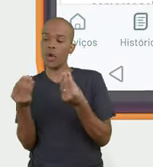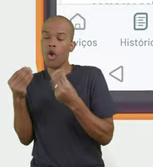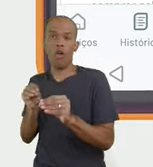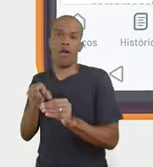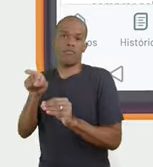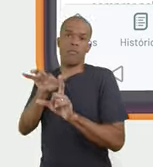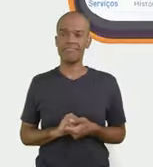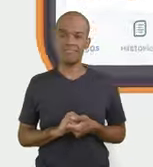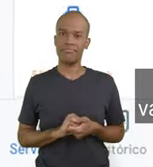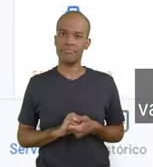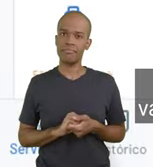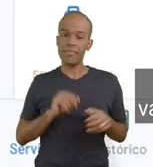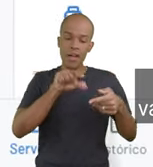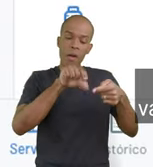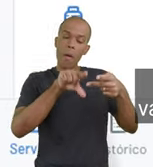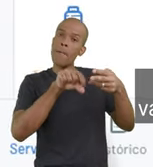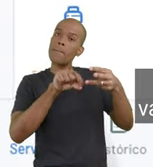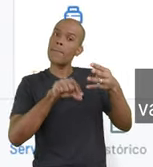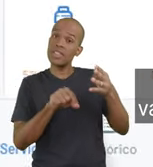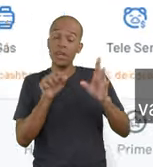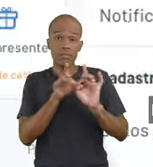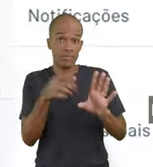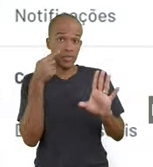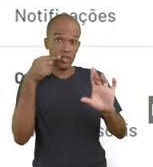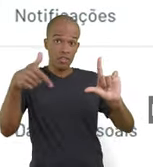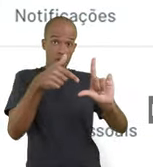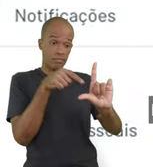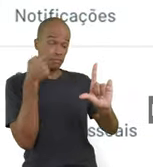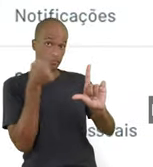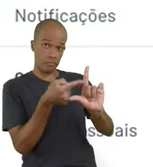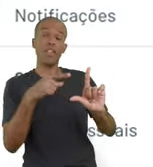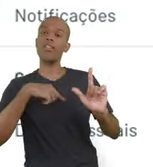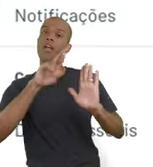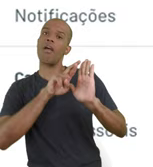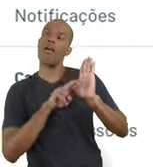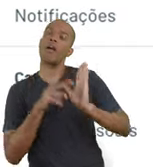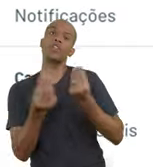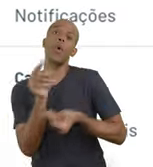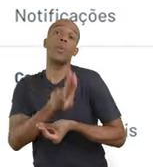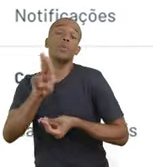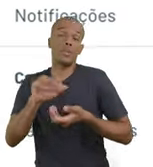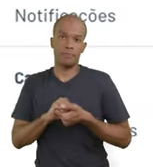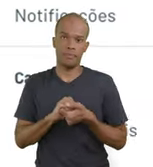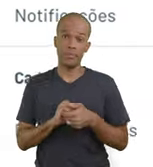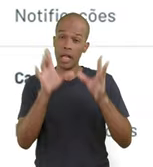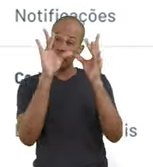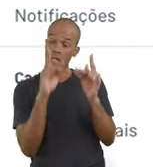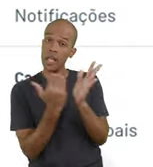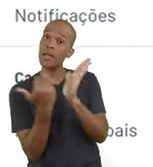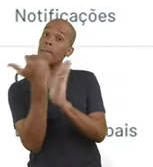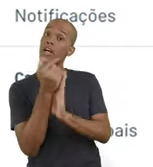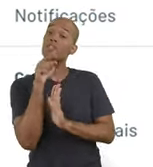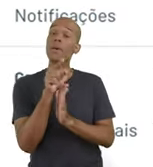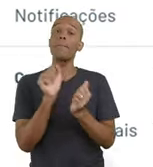plataforma correspondente. Cada opção de vale-presente disponível no Recarga Pay possui regras de utilização próprias. Para mais detalhes,